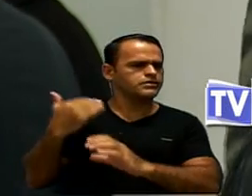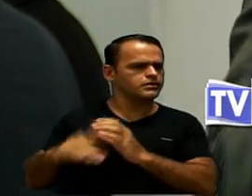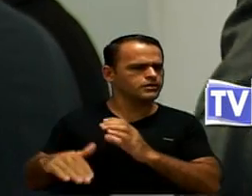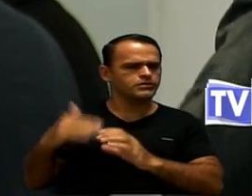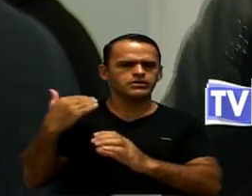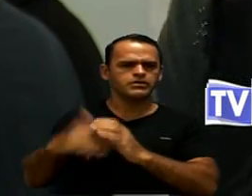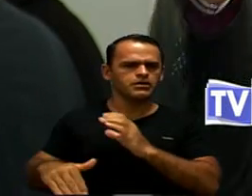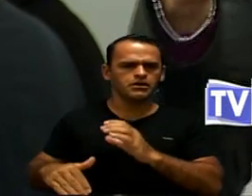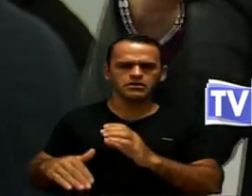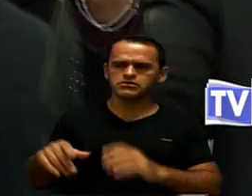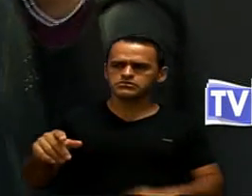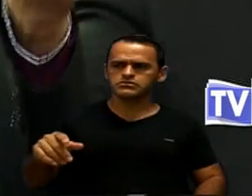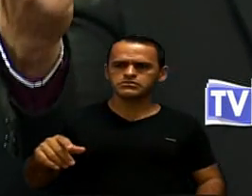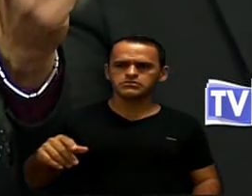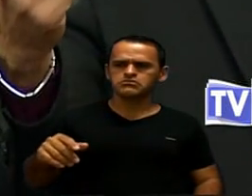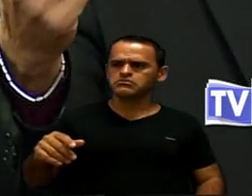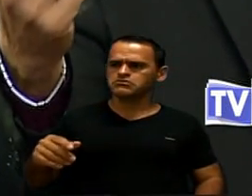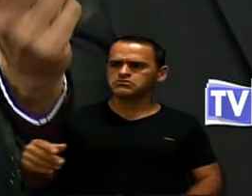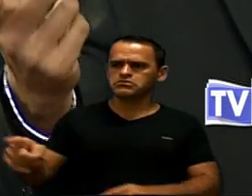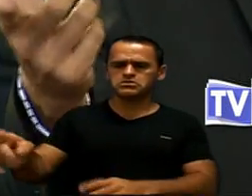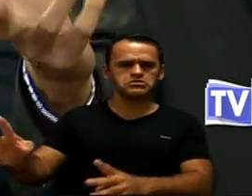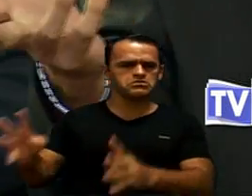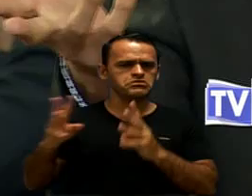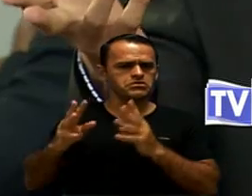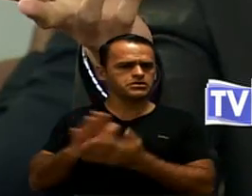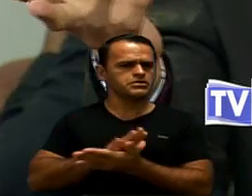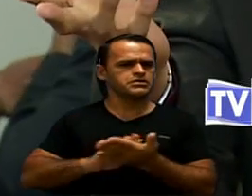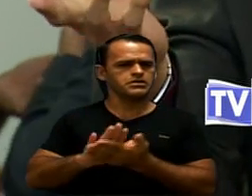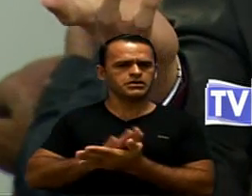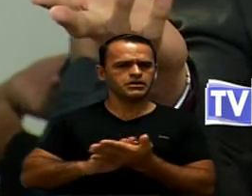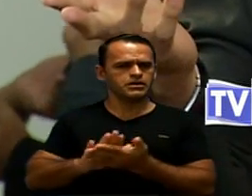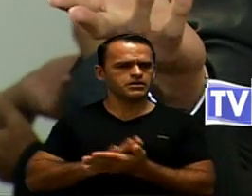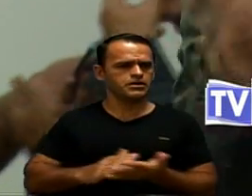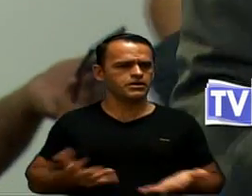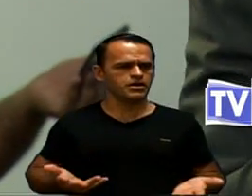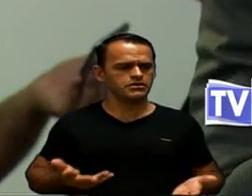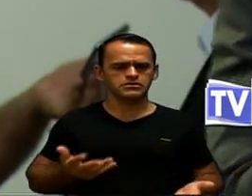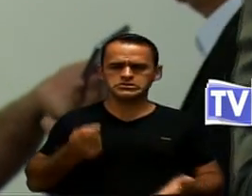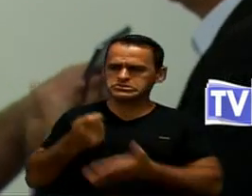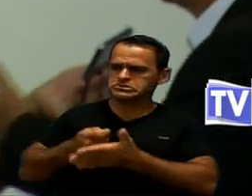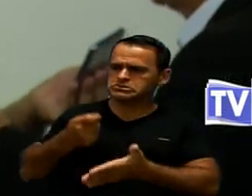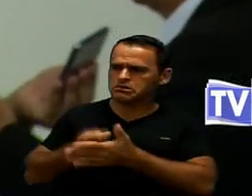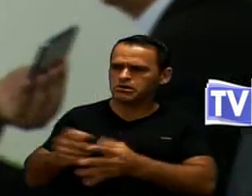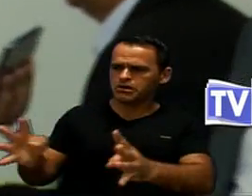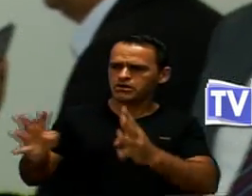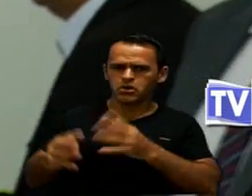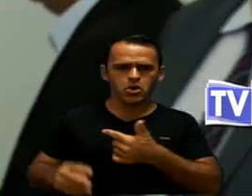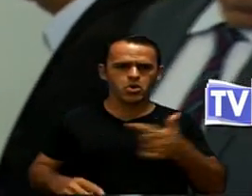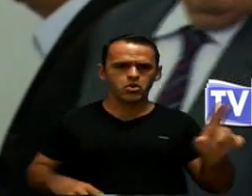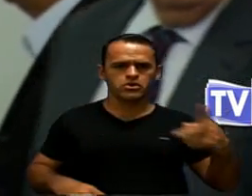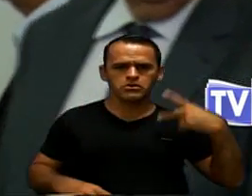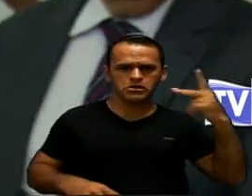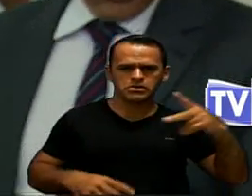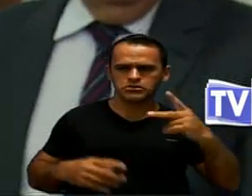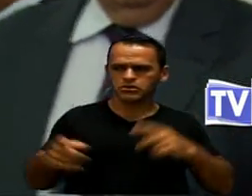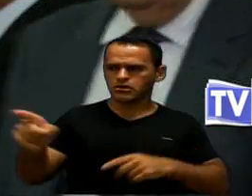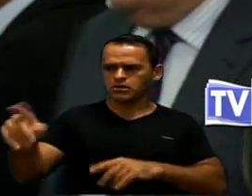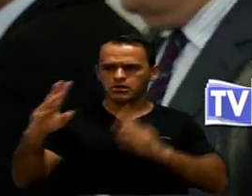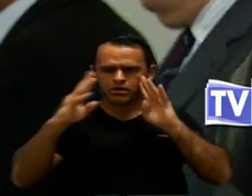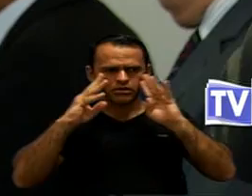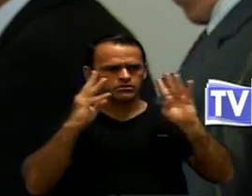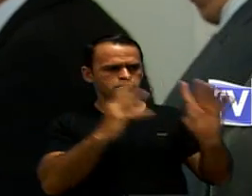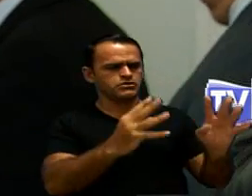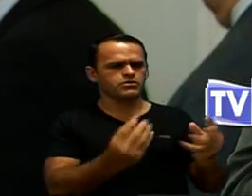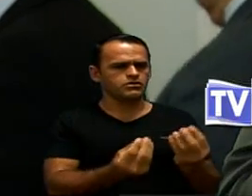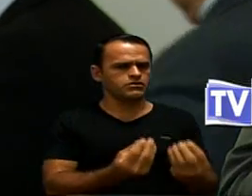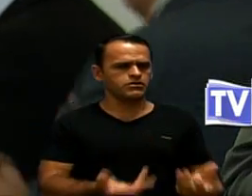pouco. E o telefone de outro vereador toca e é dada essa notícia. Quero dizer para todos os meus eleitores aí, que